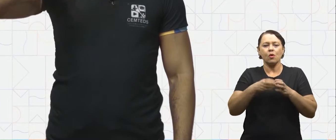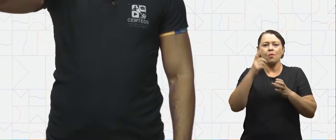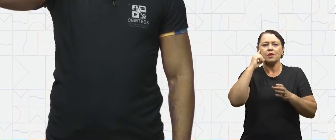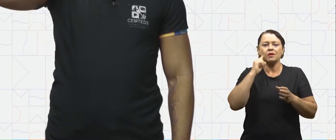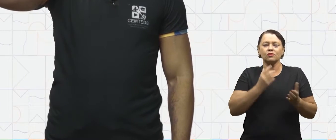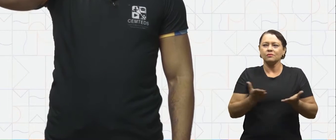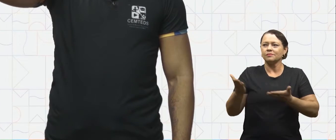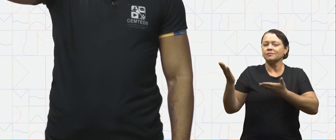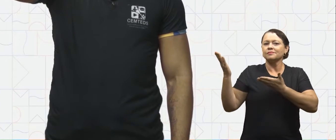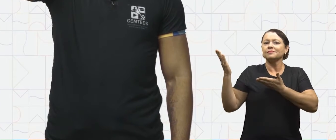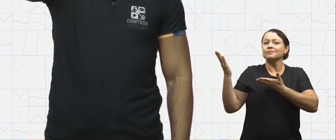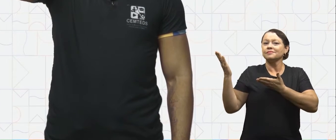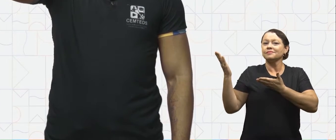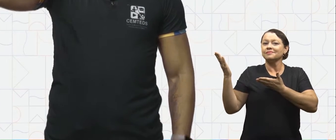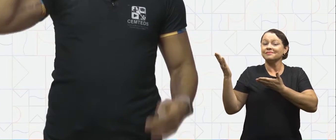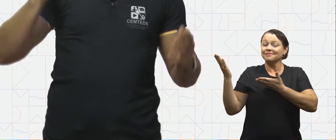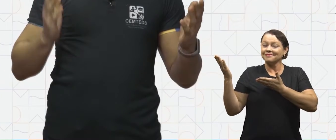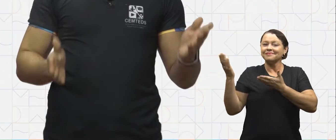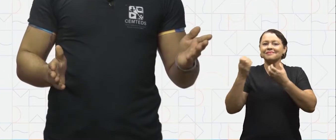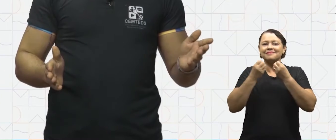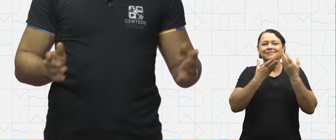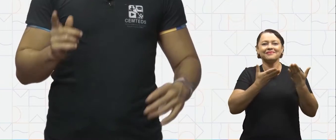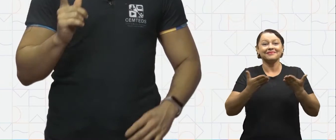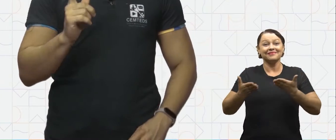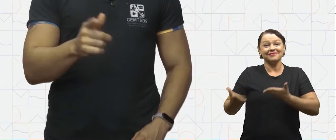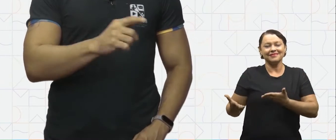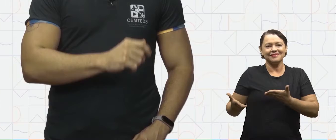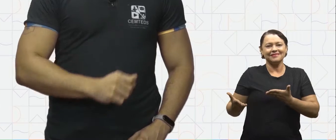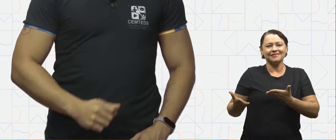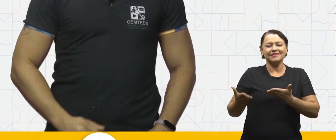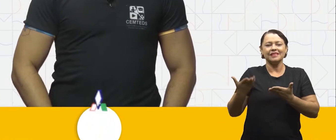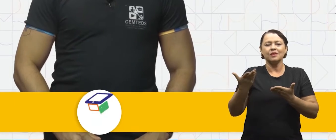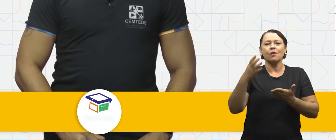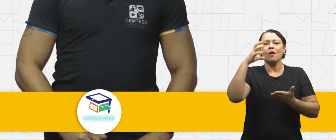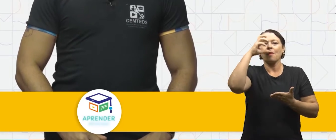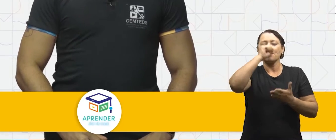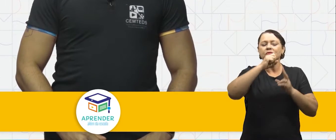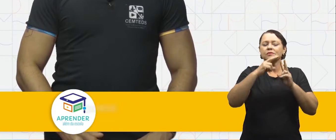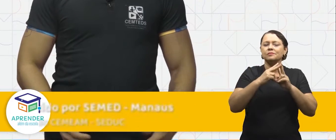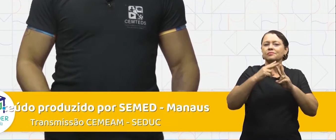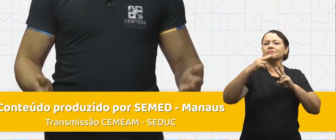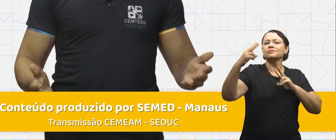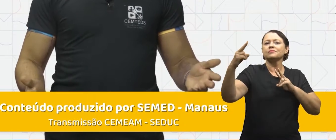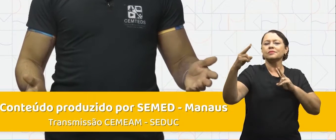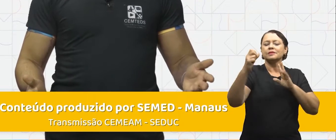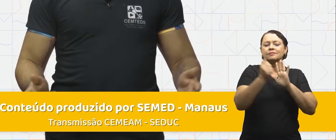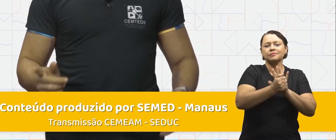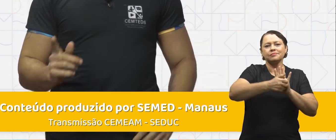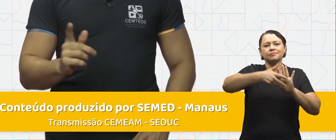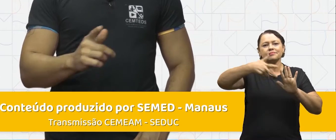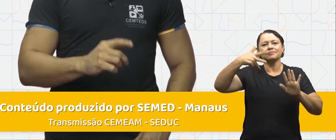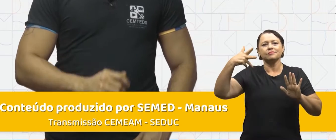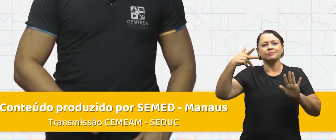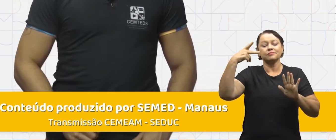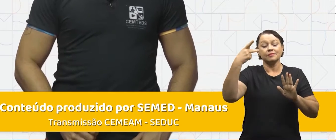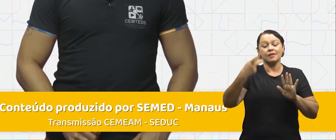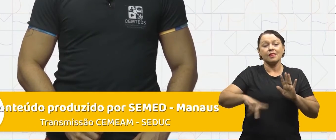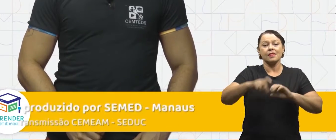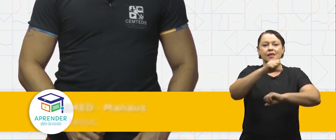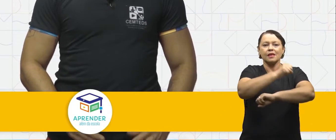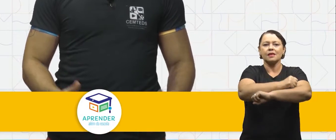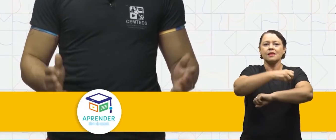na comunidade surda. Bem-vindo ao projeto Aprender Além da Escola, do Centro de Mídias e